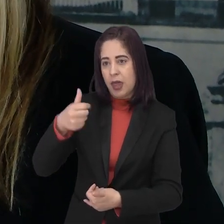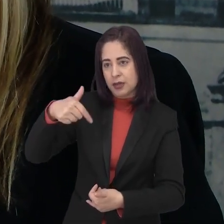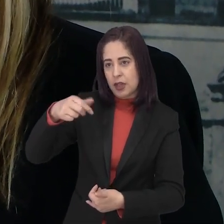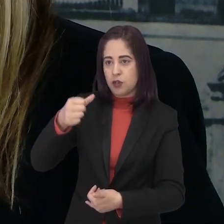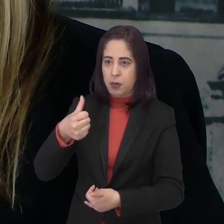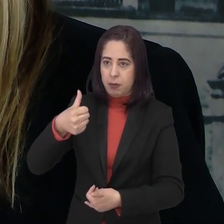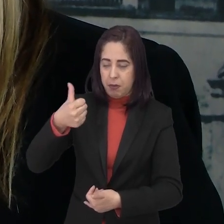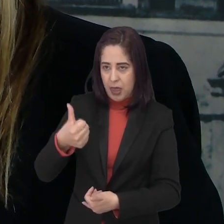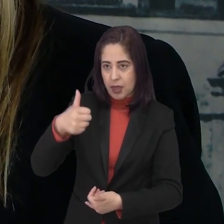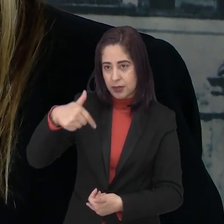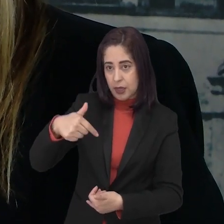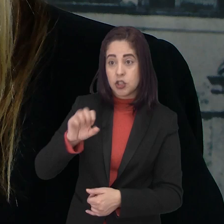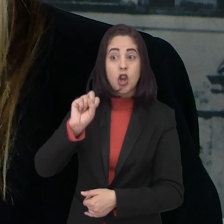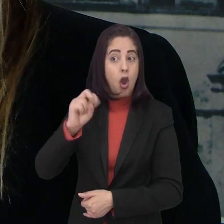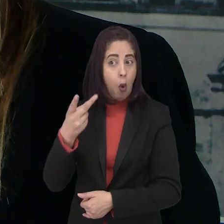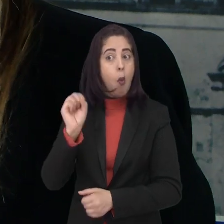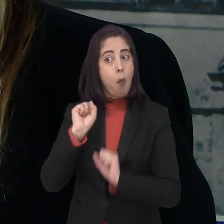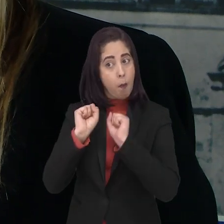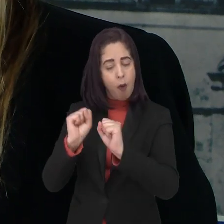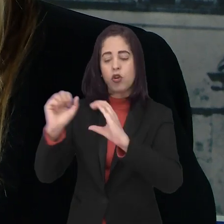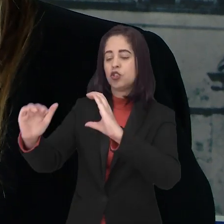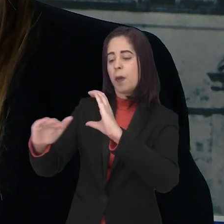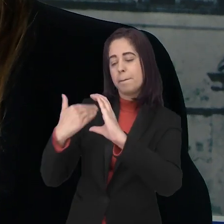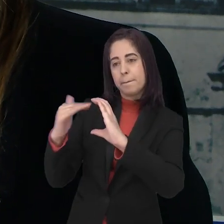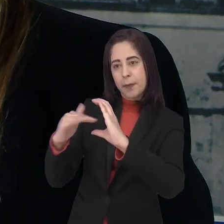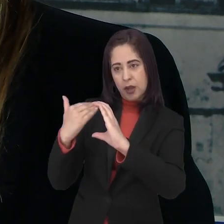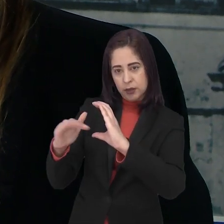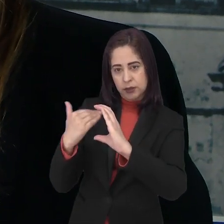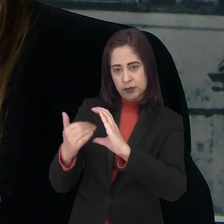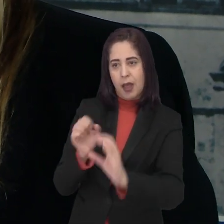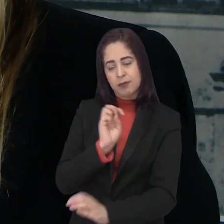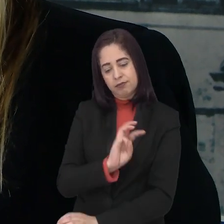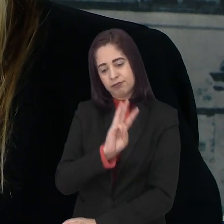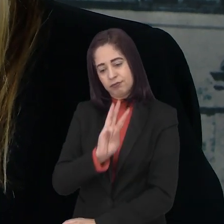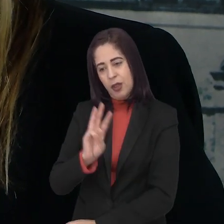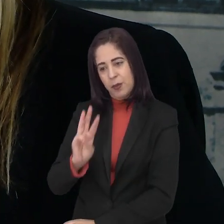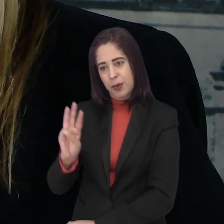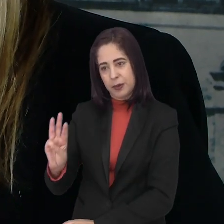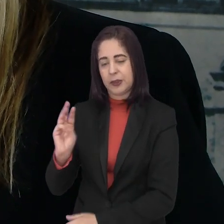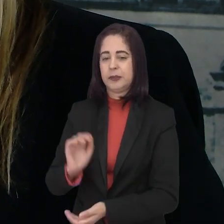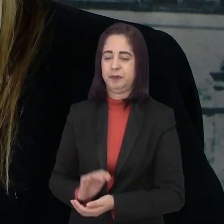3925-6767, pela ouvidoria ou pelo e-mail. Visite a Câmara,